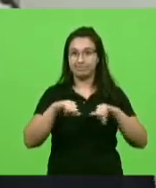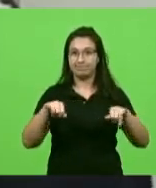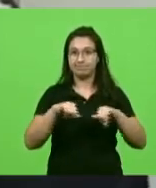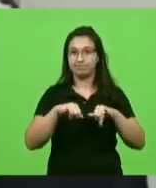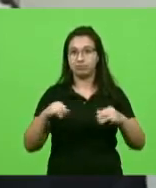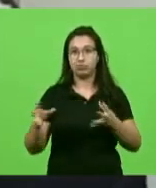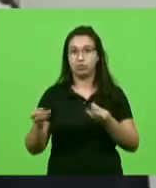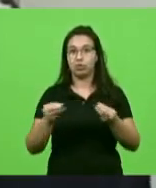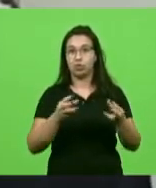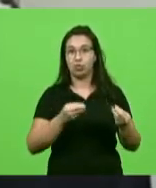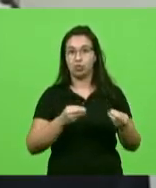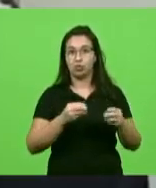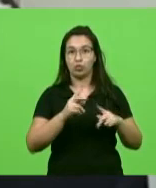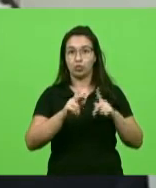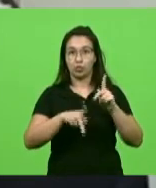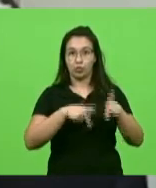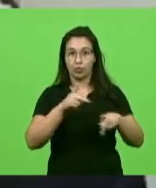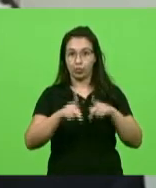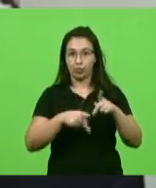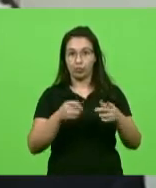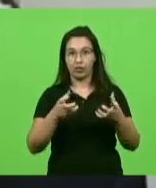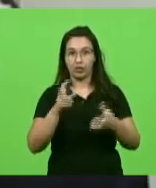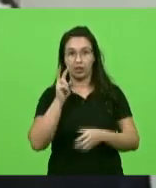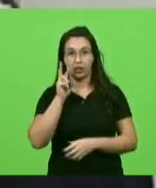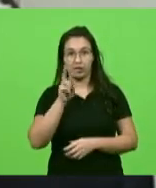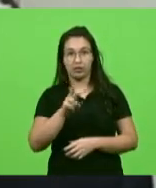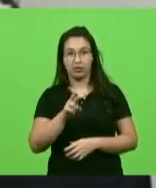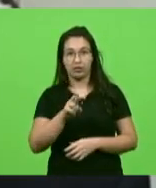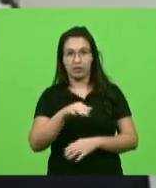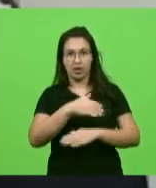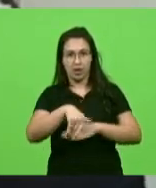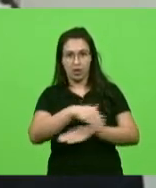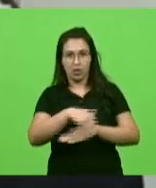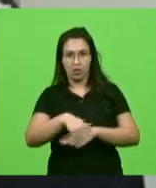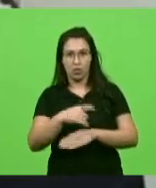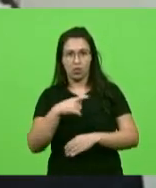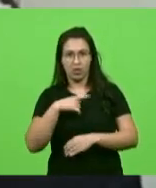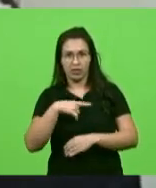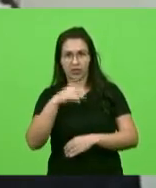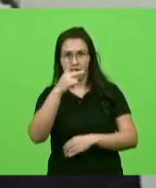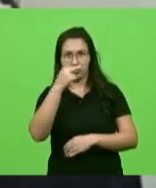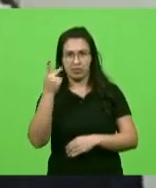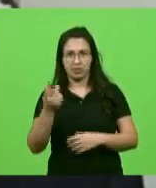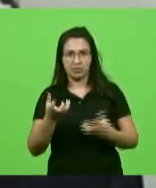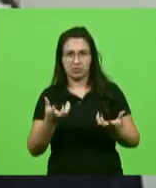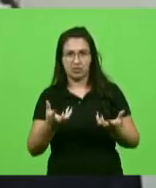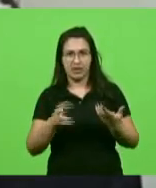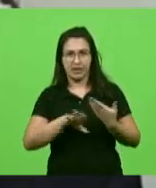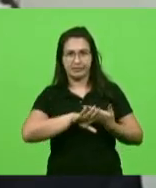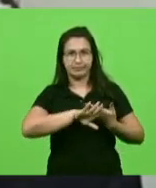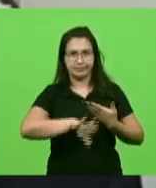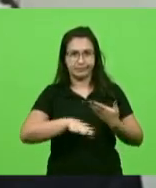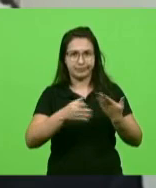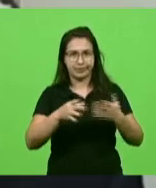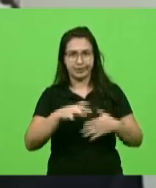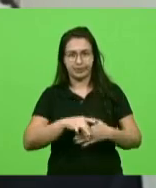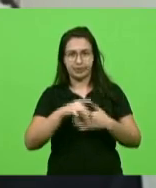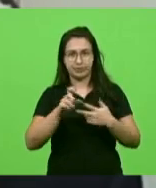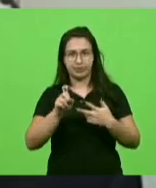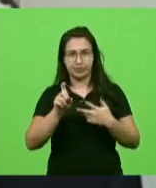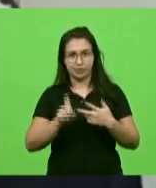sonora e retumbante vontade de voar as ruas não estão tomadas por manifestações exigindo a queda do chefe do executivo